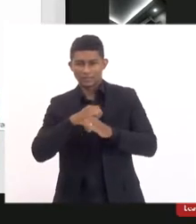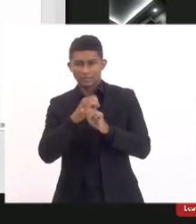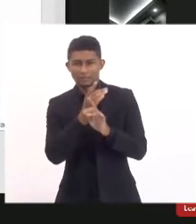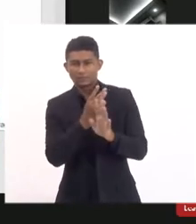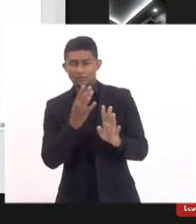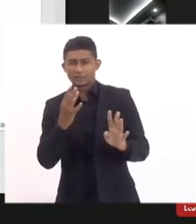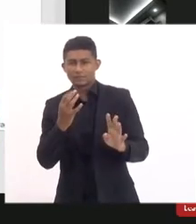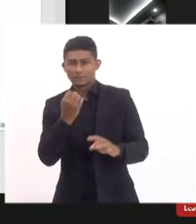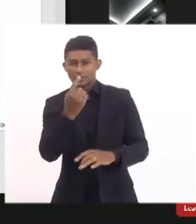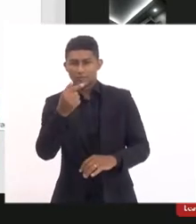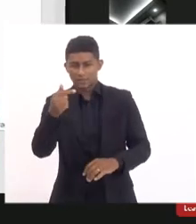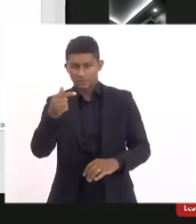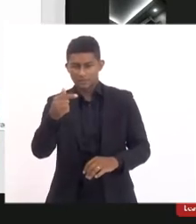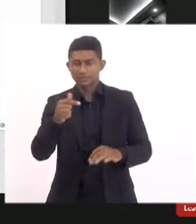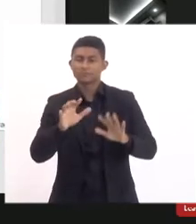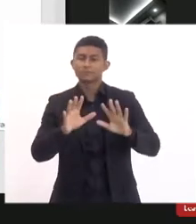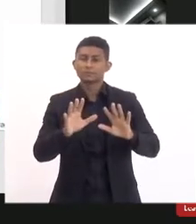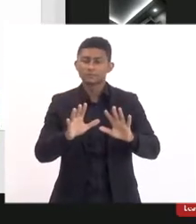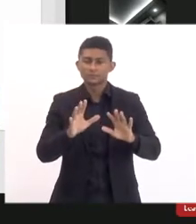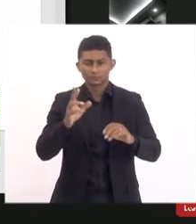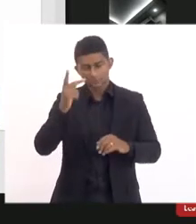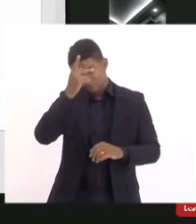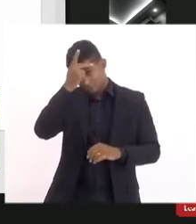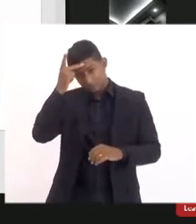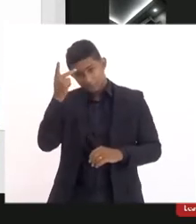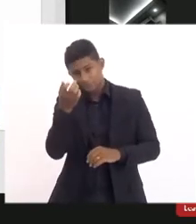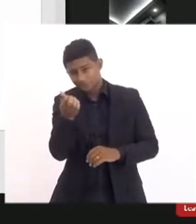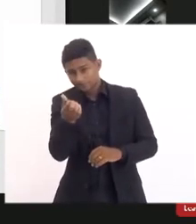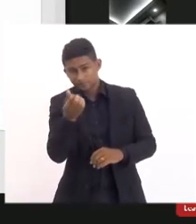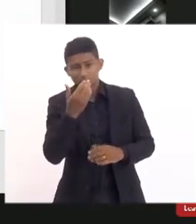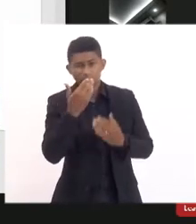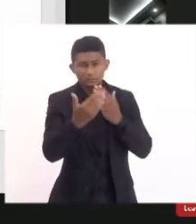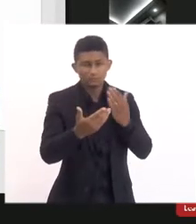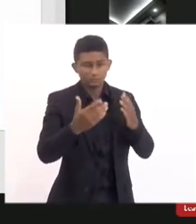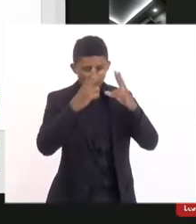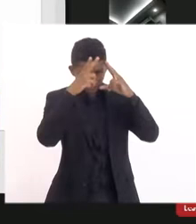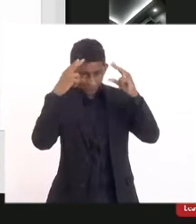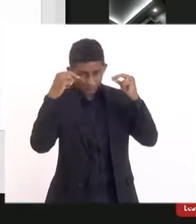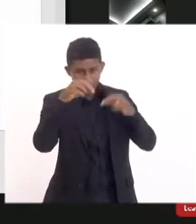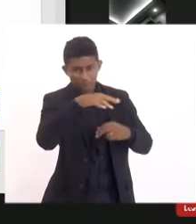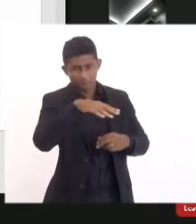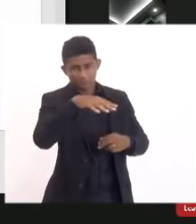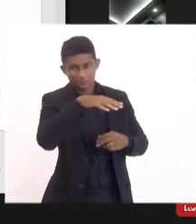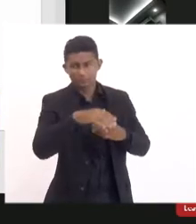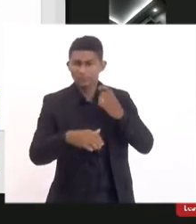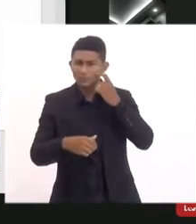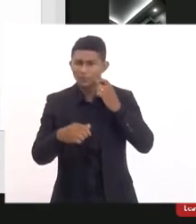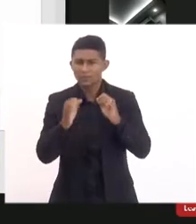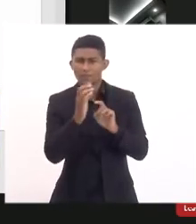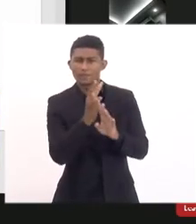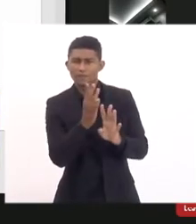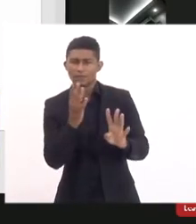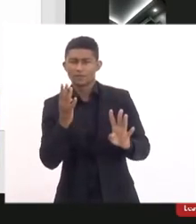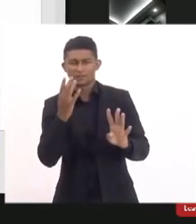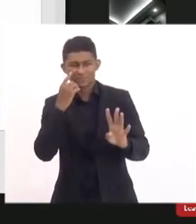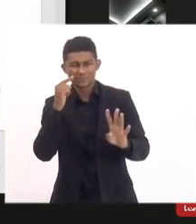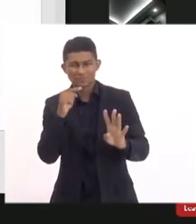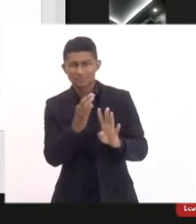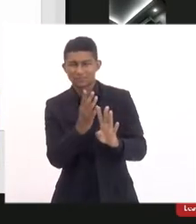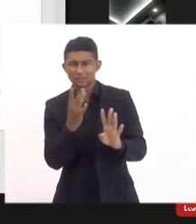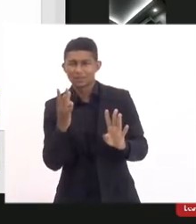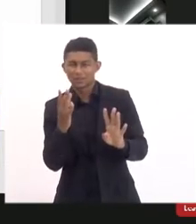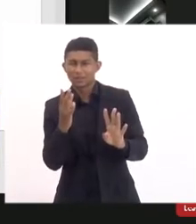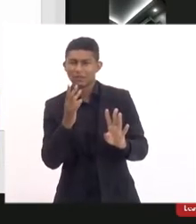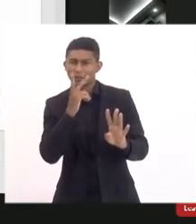6 pessoas na solicitação de enfermarias. A fila é rotativa, né? Você tem